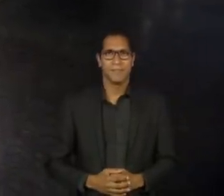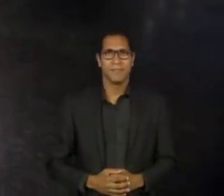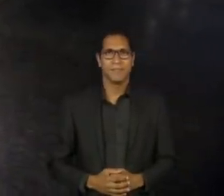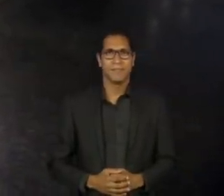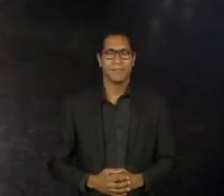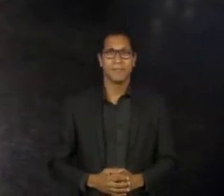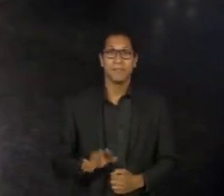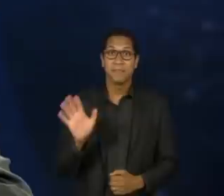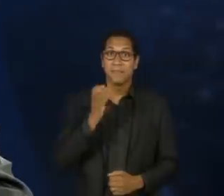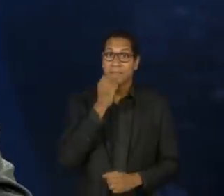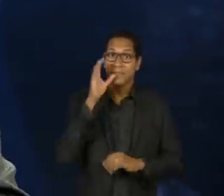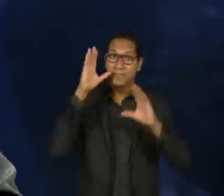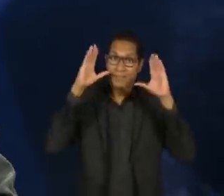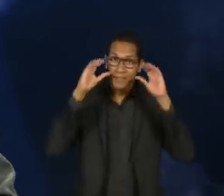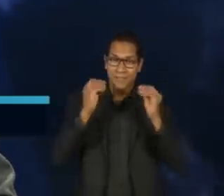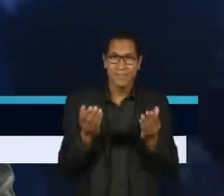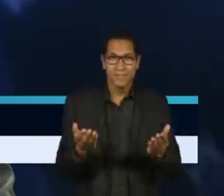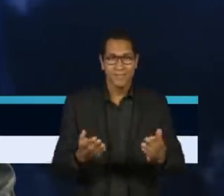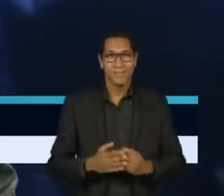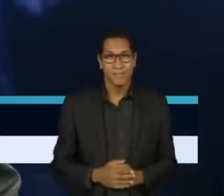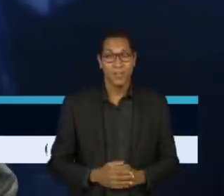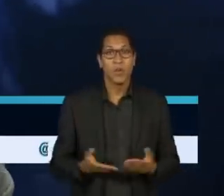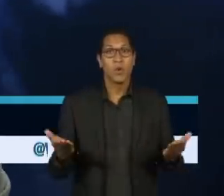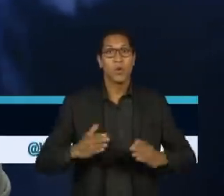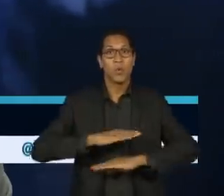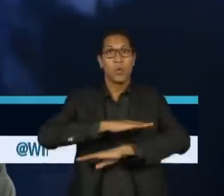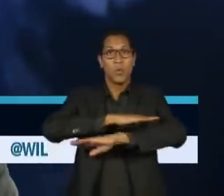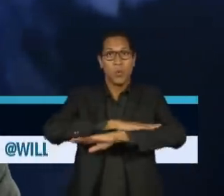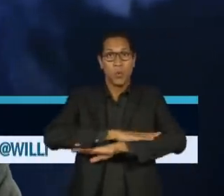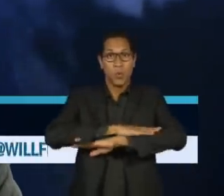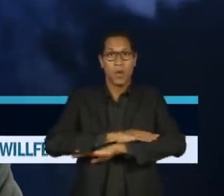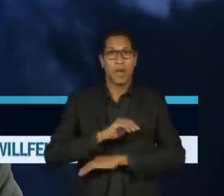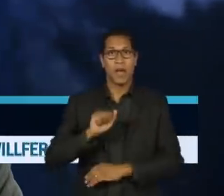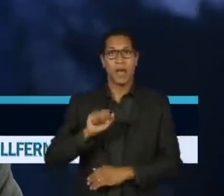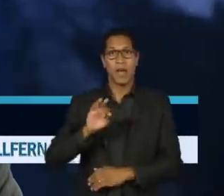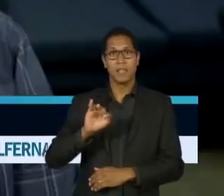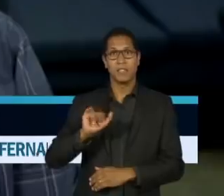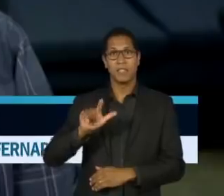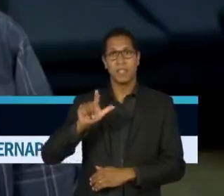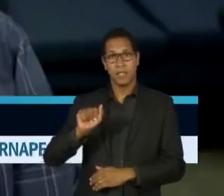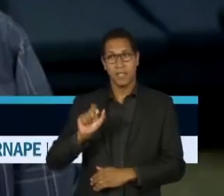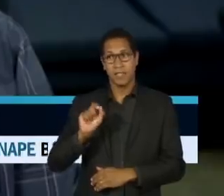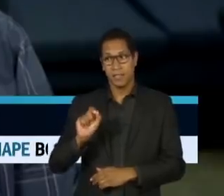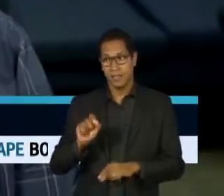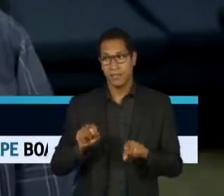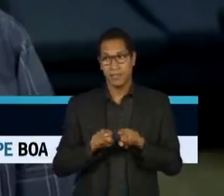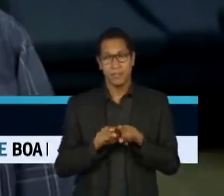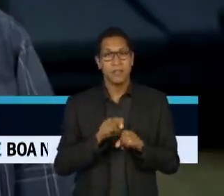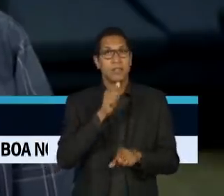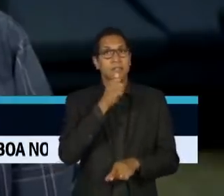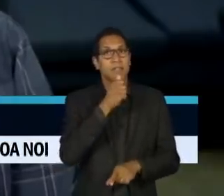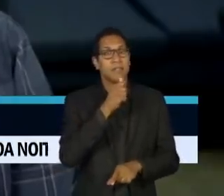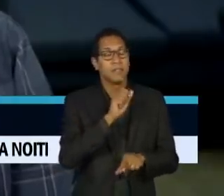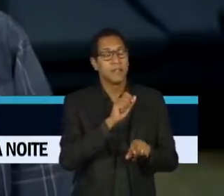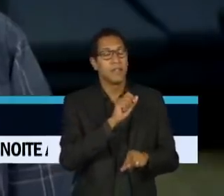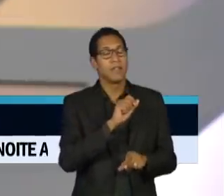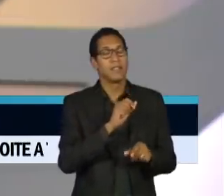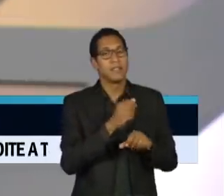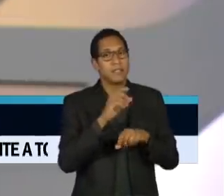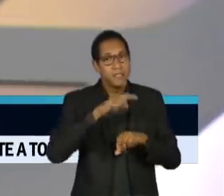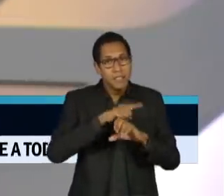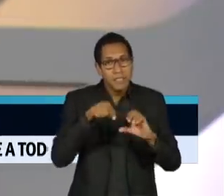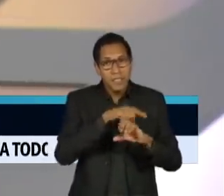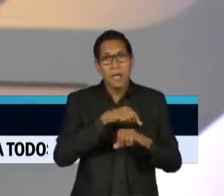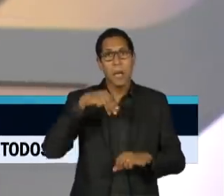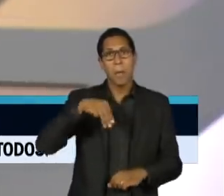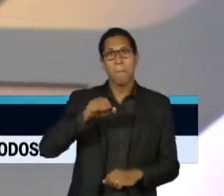Olá, boa noite. Na bancada de hoje temos Átila Yamarino, biólogo e divulgador científico, e o cientista político